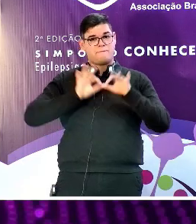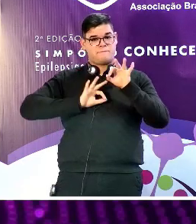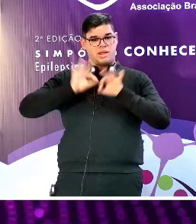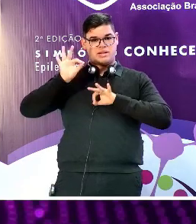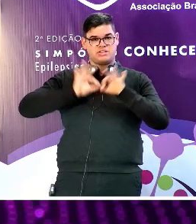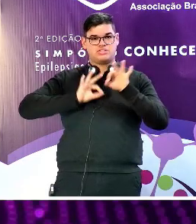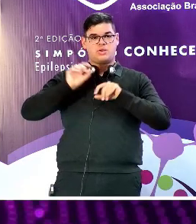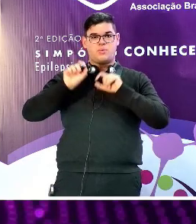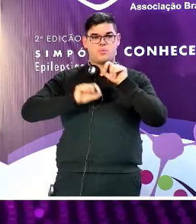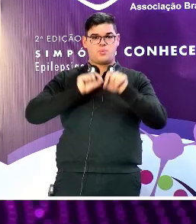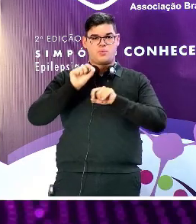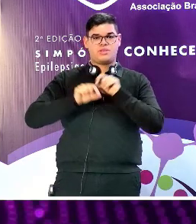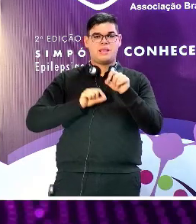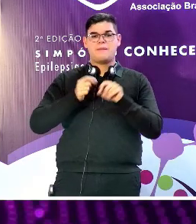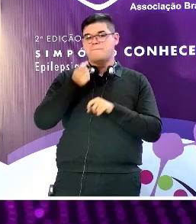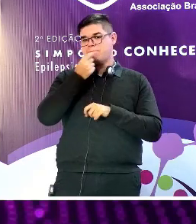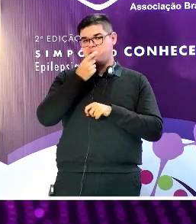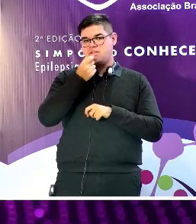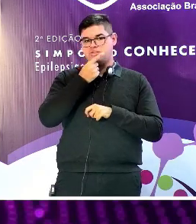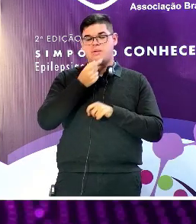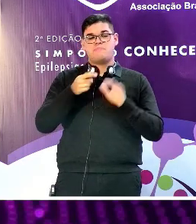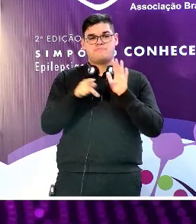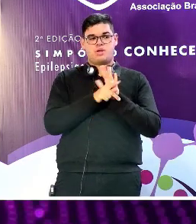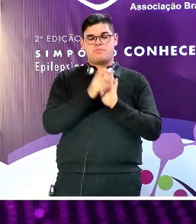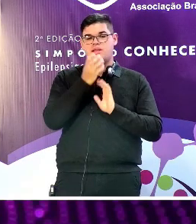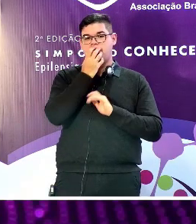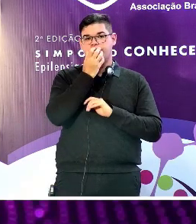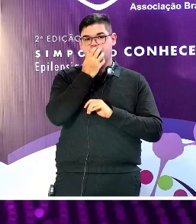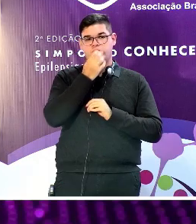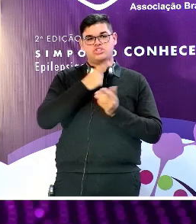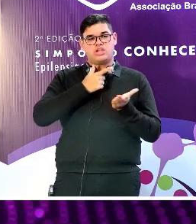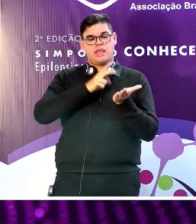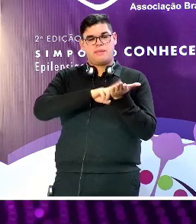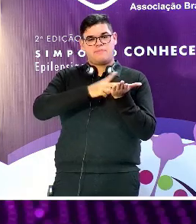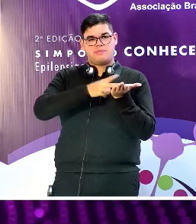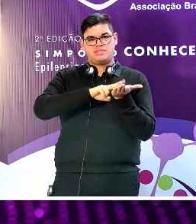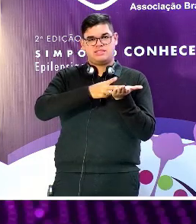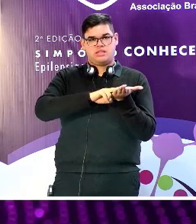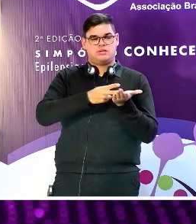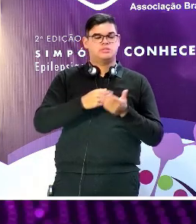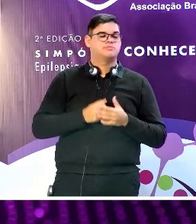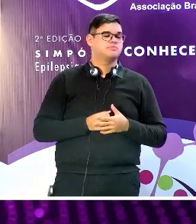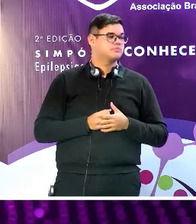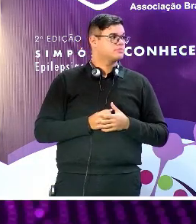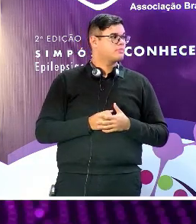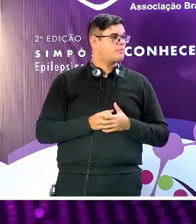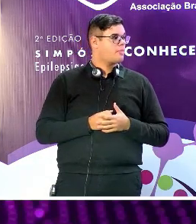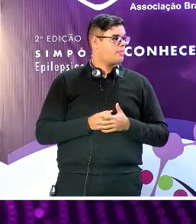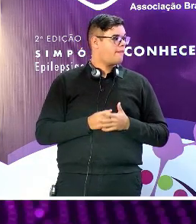para cachorros com epilepsia. Então, eu fui